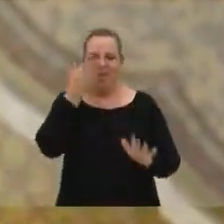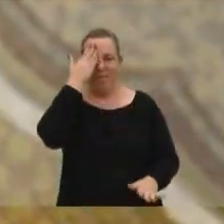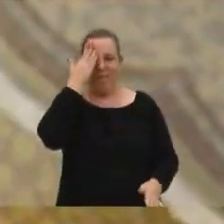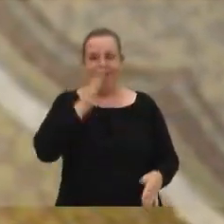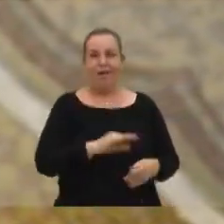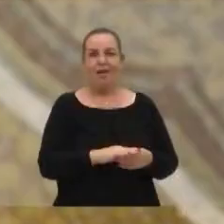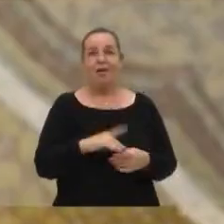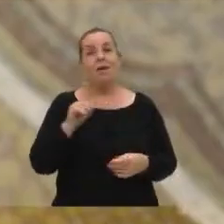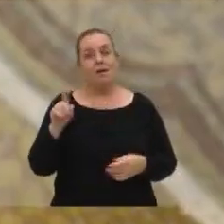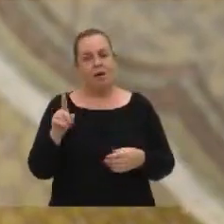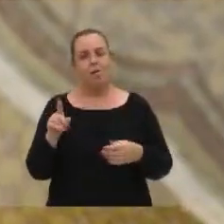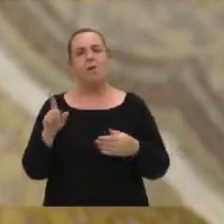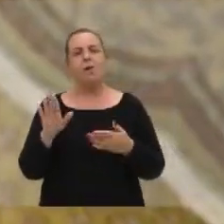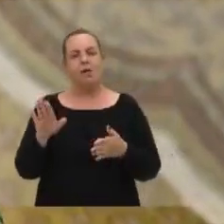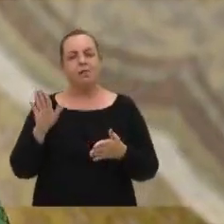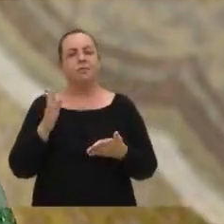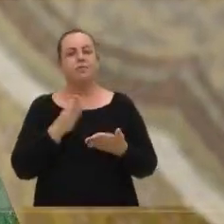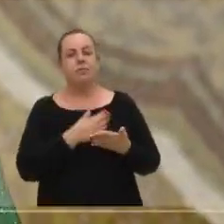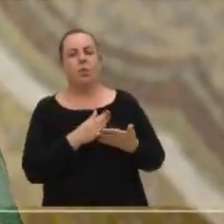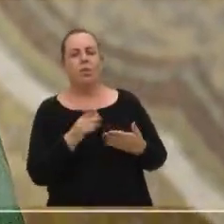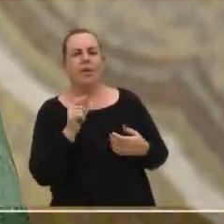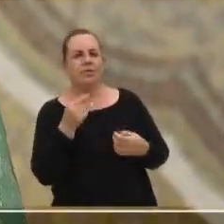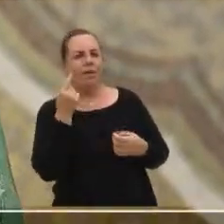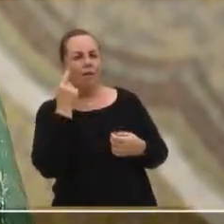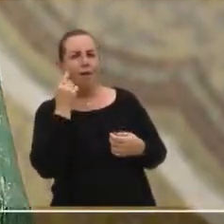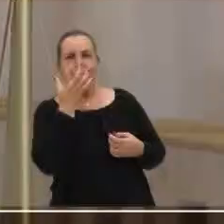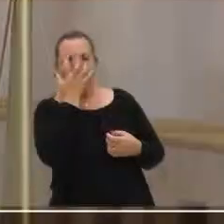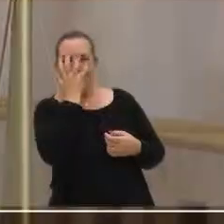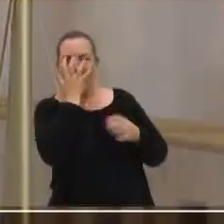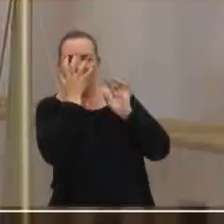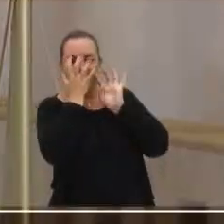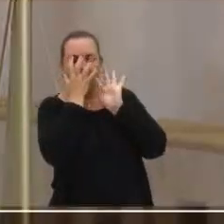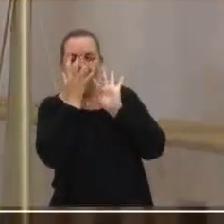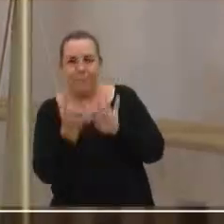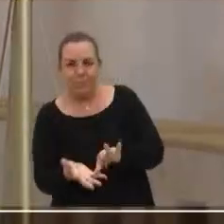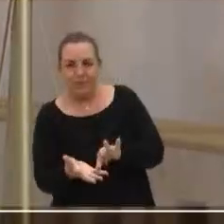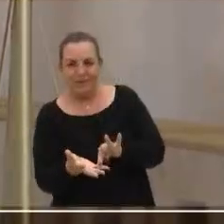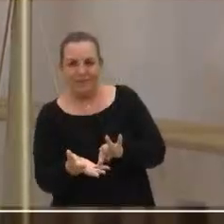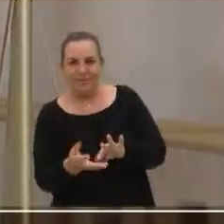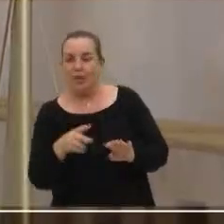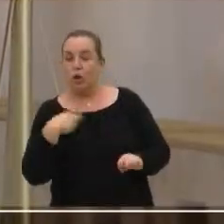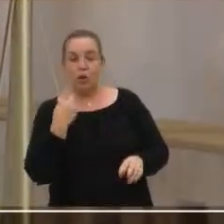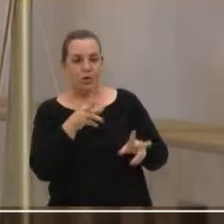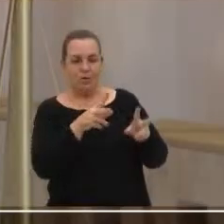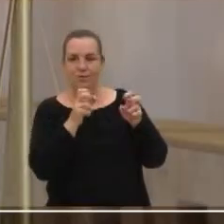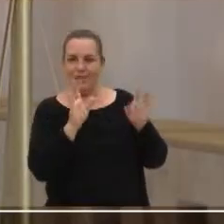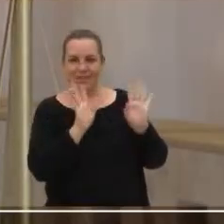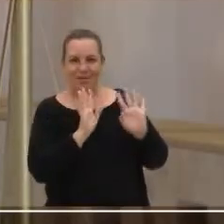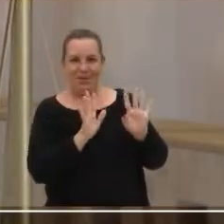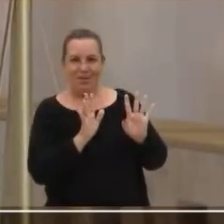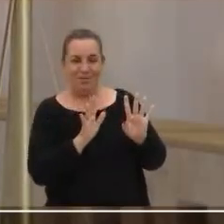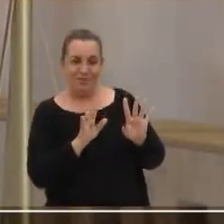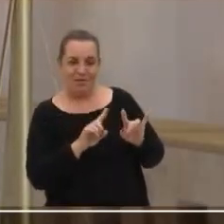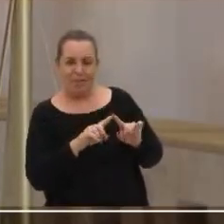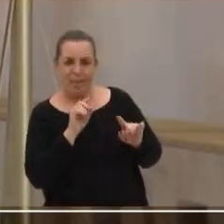Jesus começa desmascarando-os. A gente não percebe esse desmascaramento.